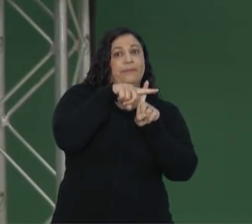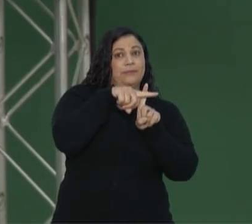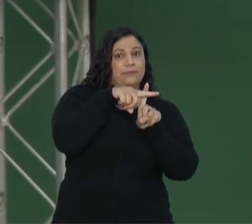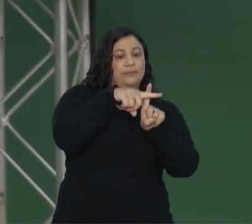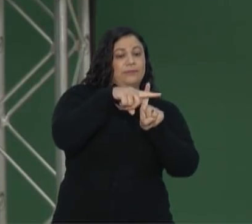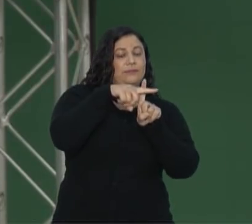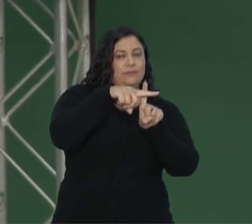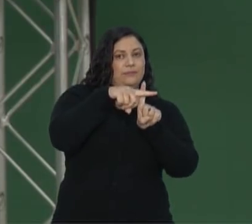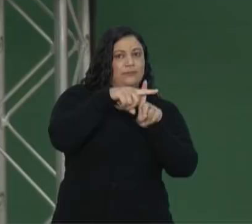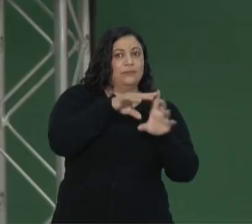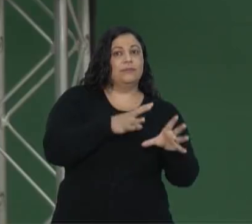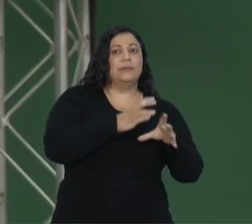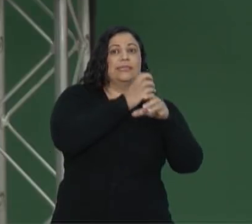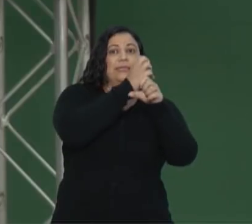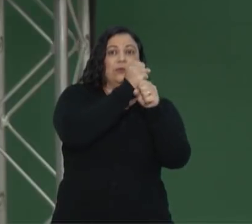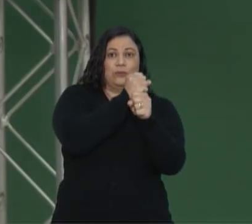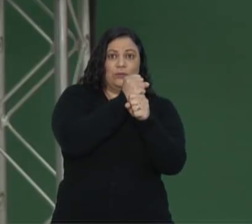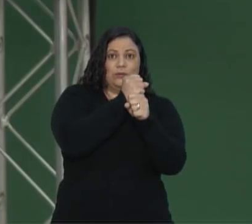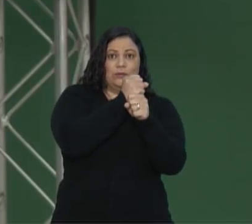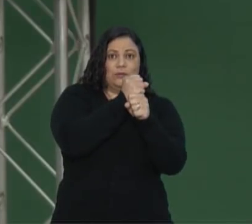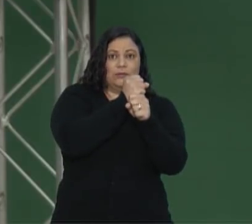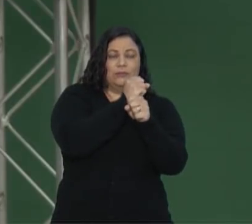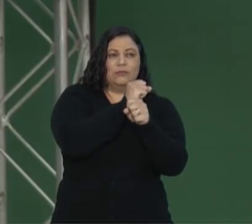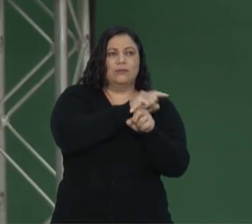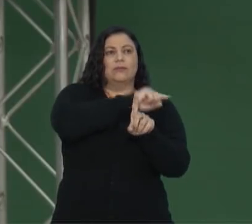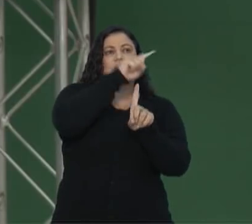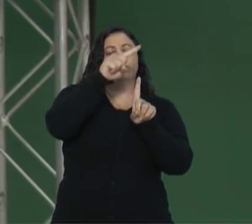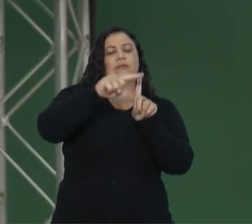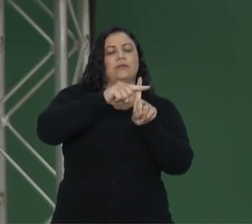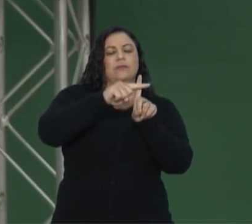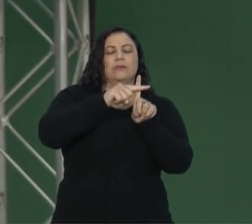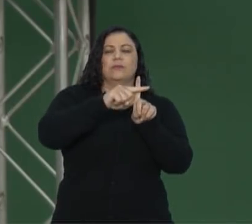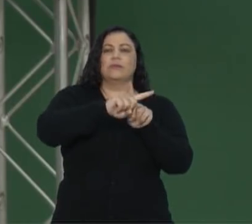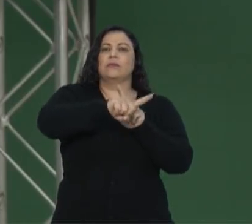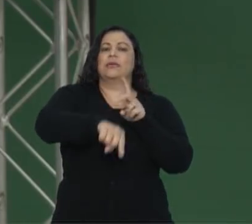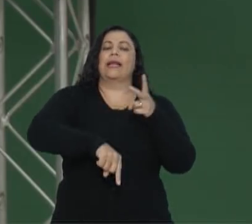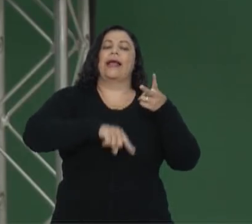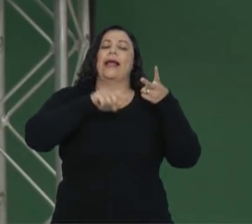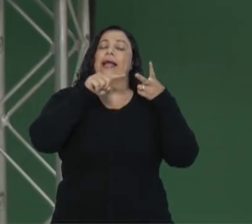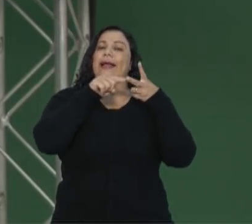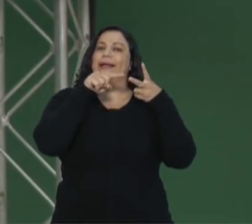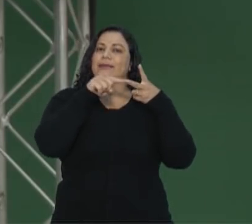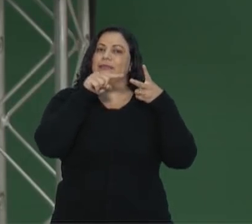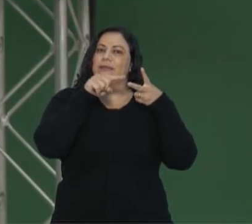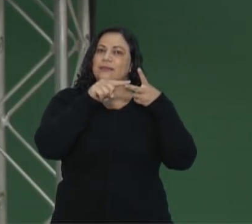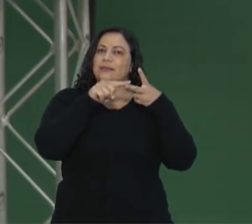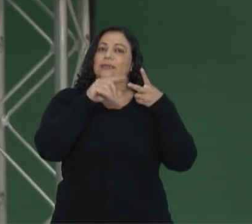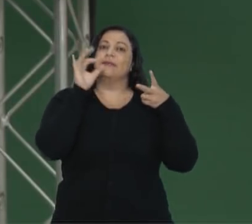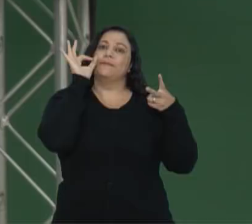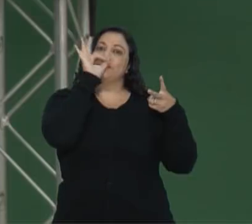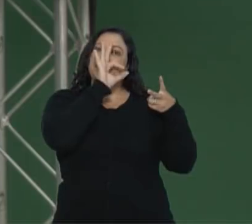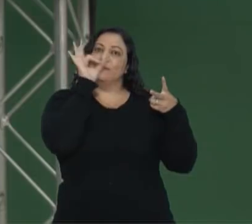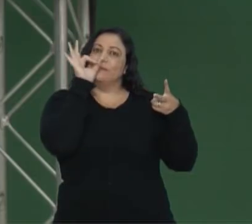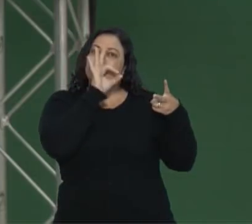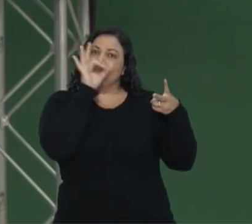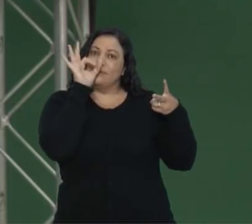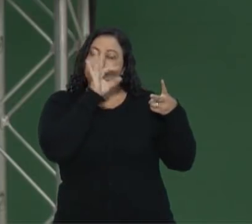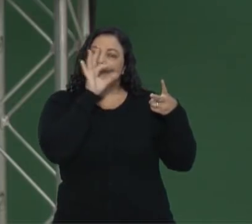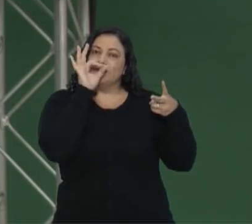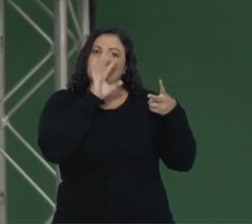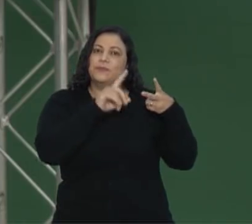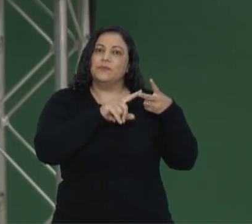uma adição, eu estou adicionando uma outra substância, agora a verde.